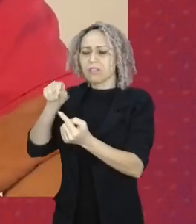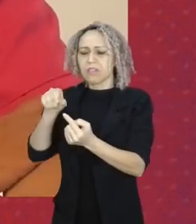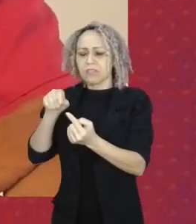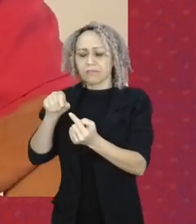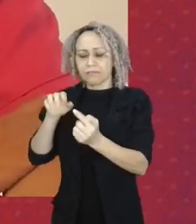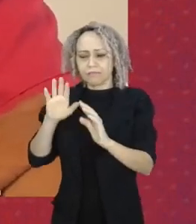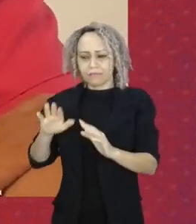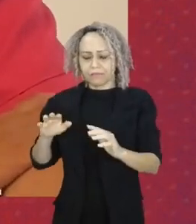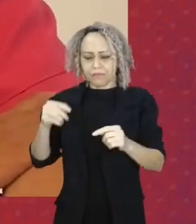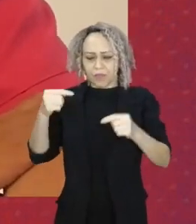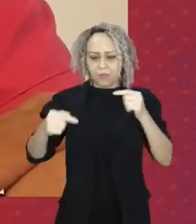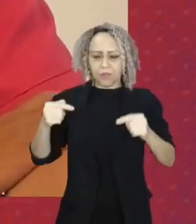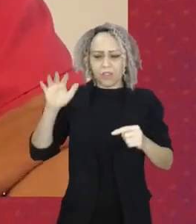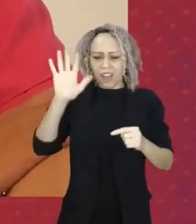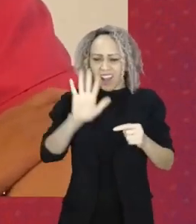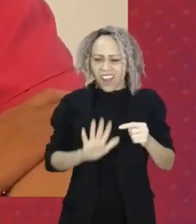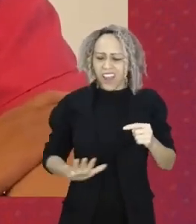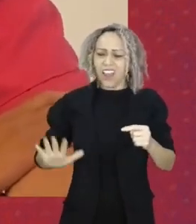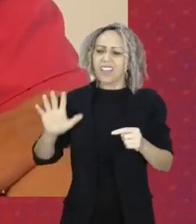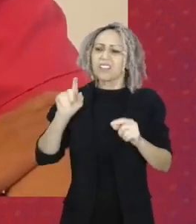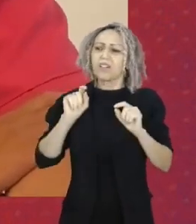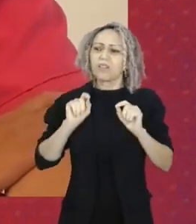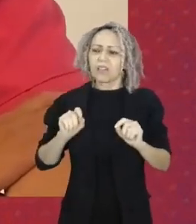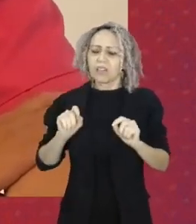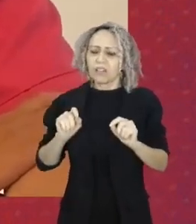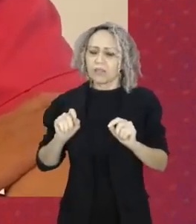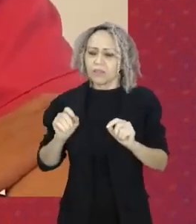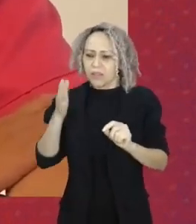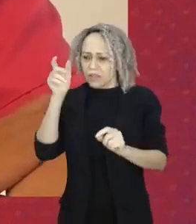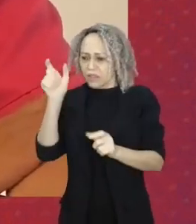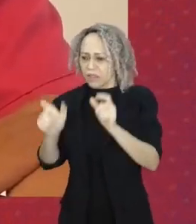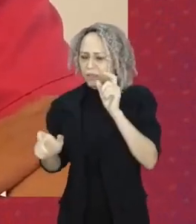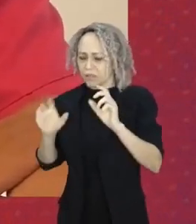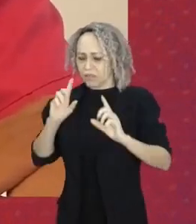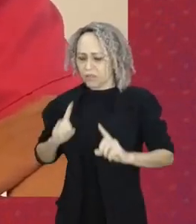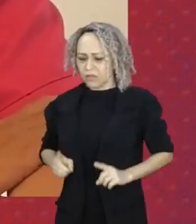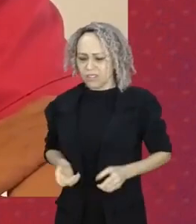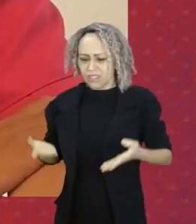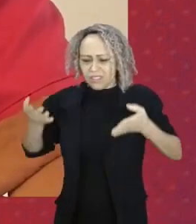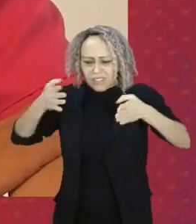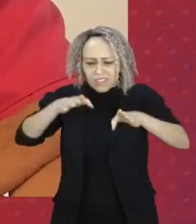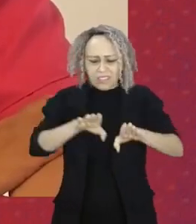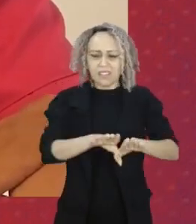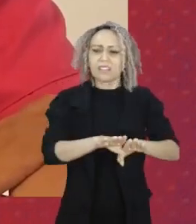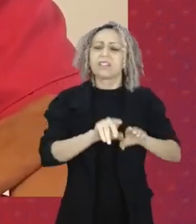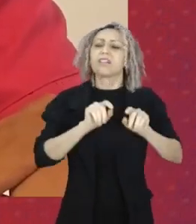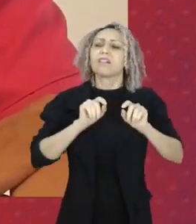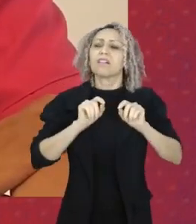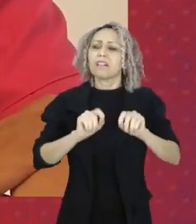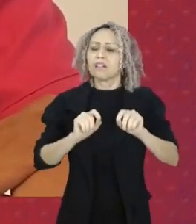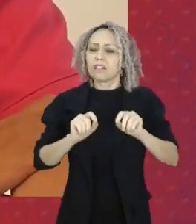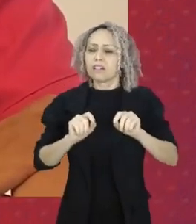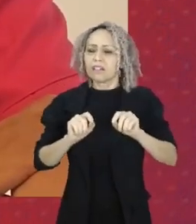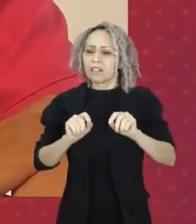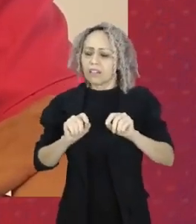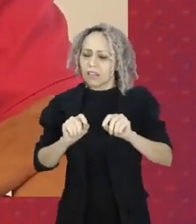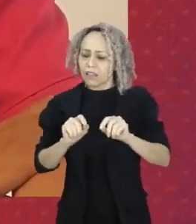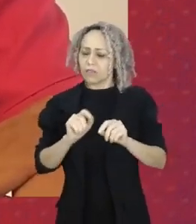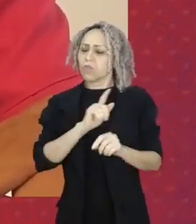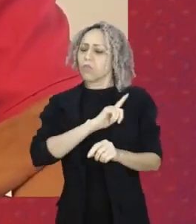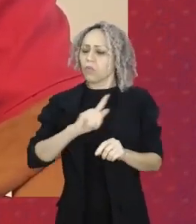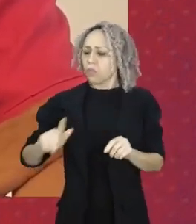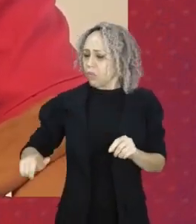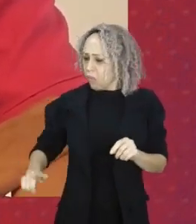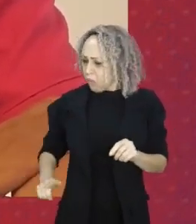nacional para a integração das pessoas com deficiência tratam da ação